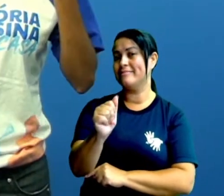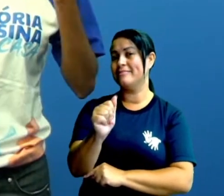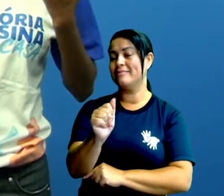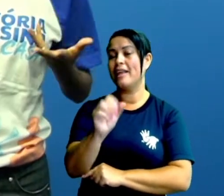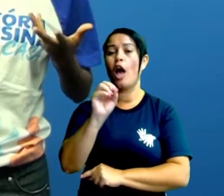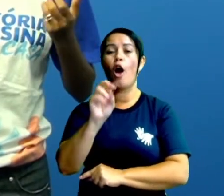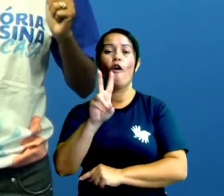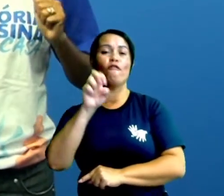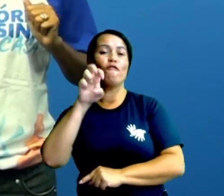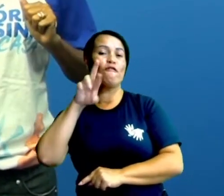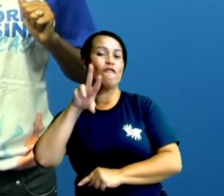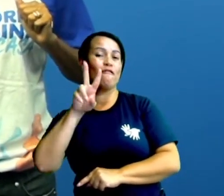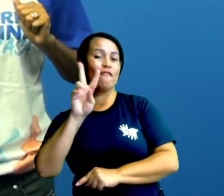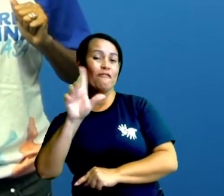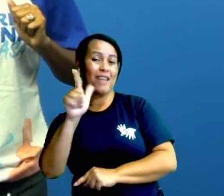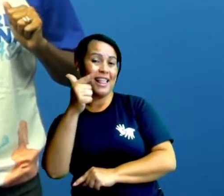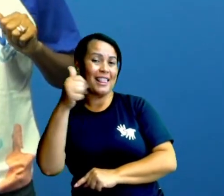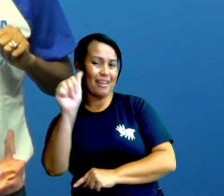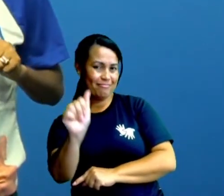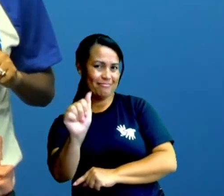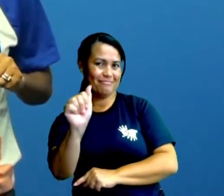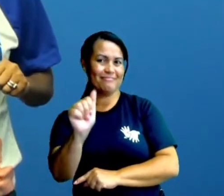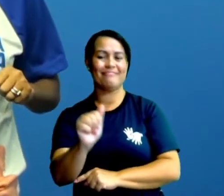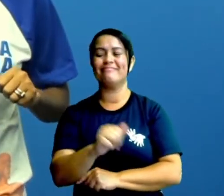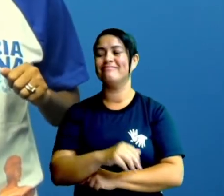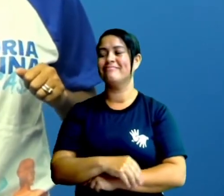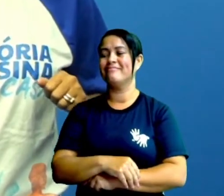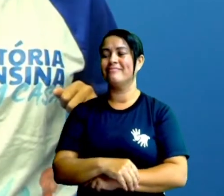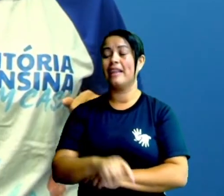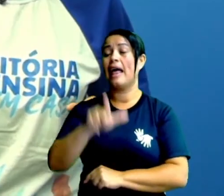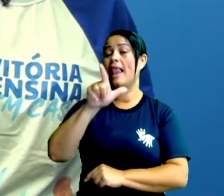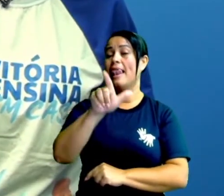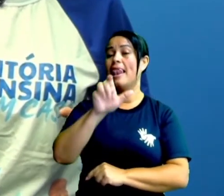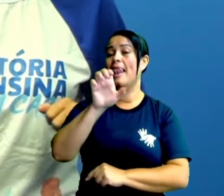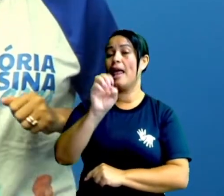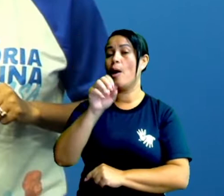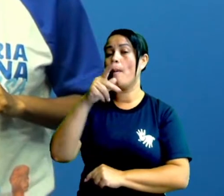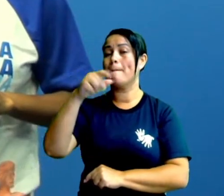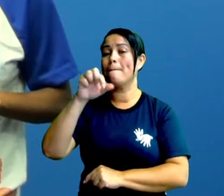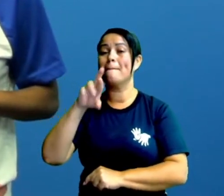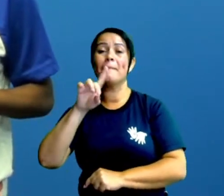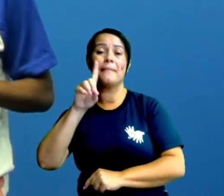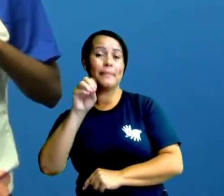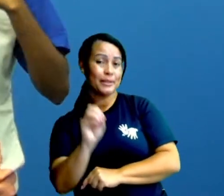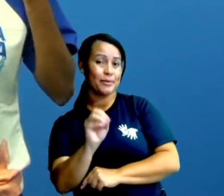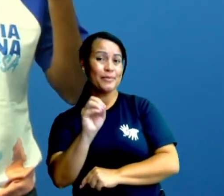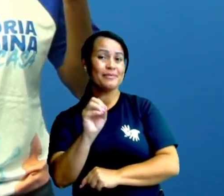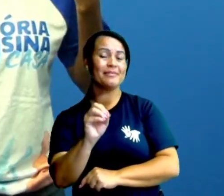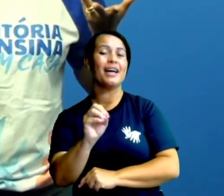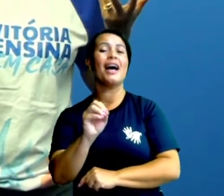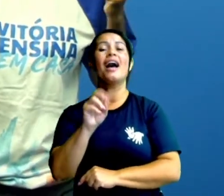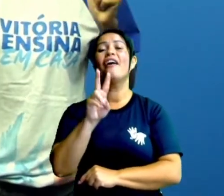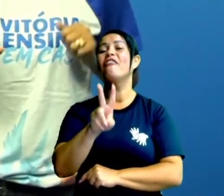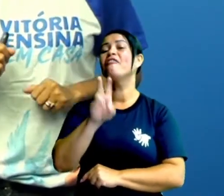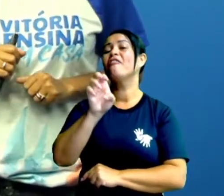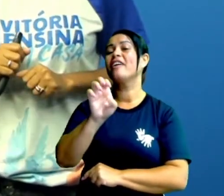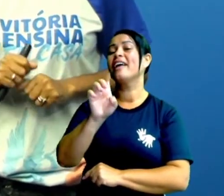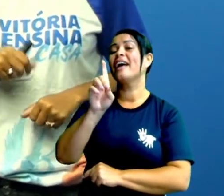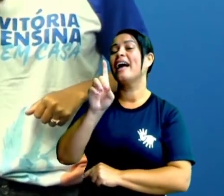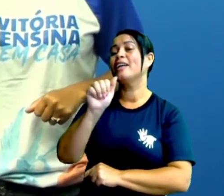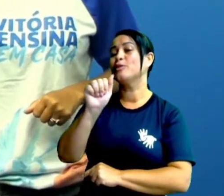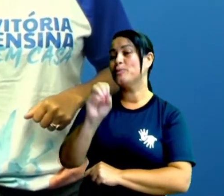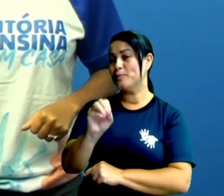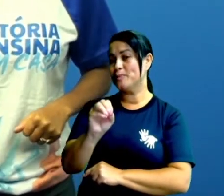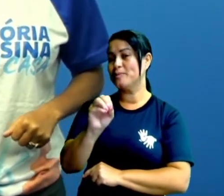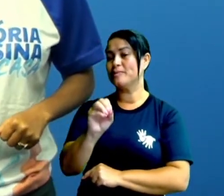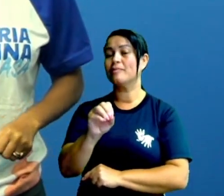a Zélia o Leopardo o veado